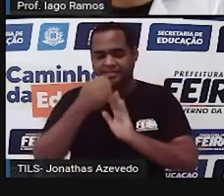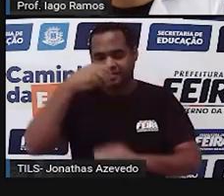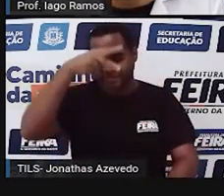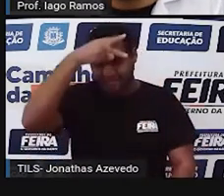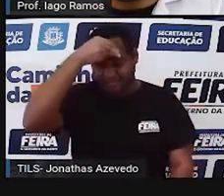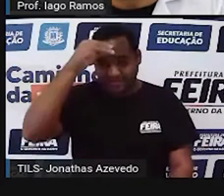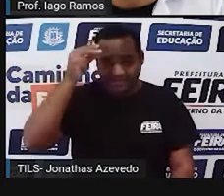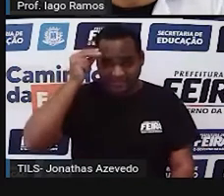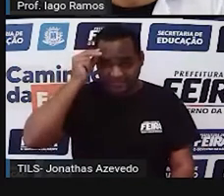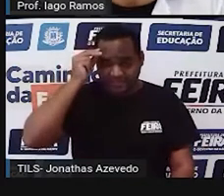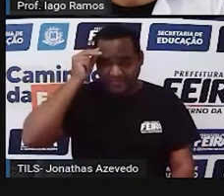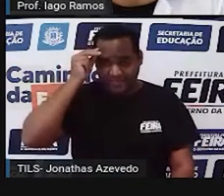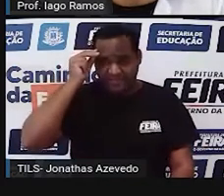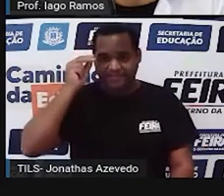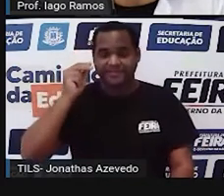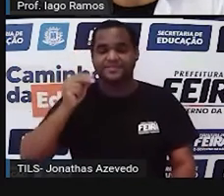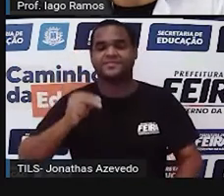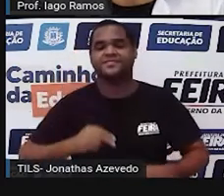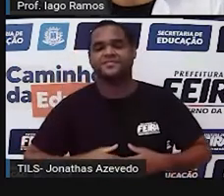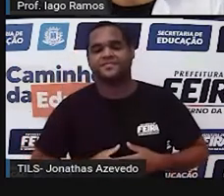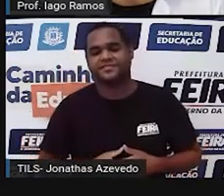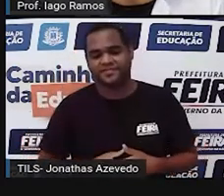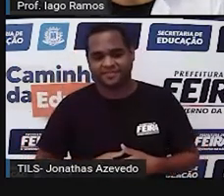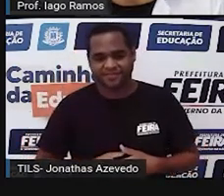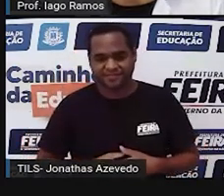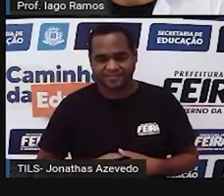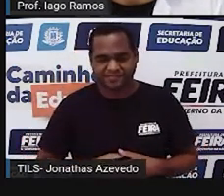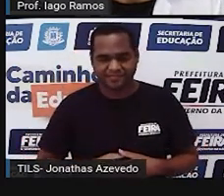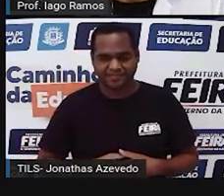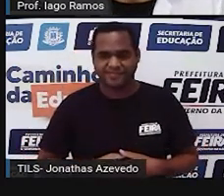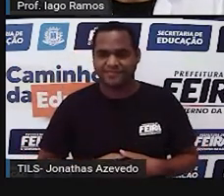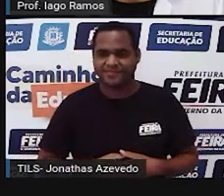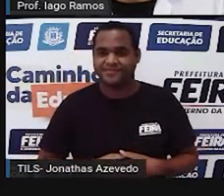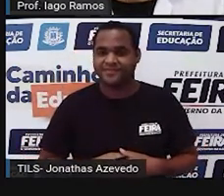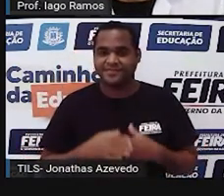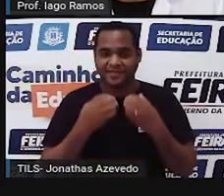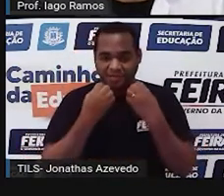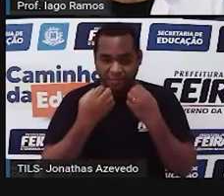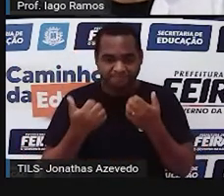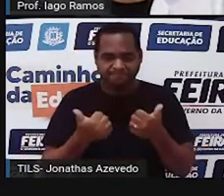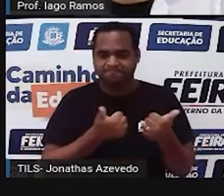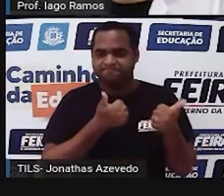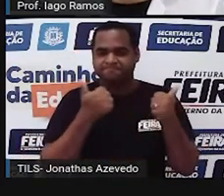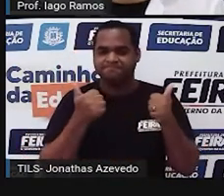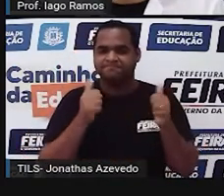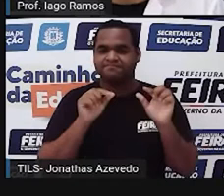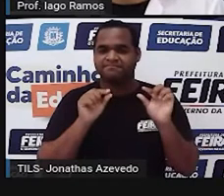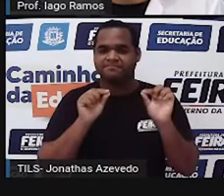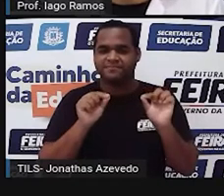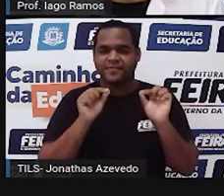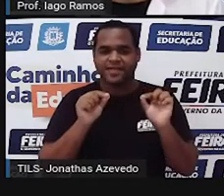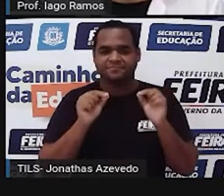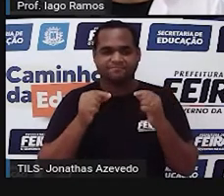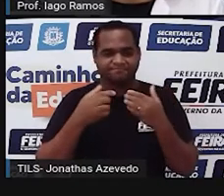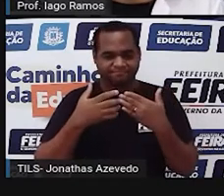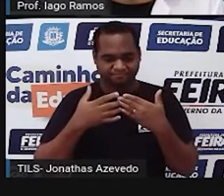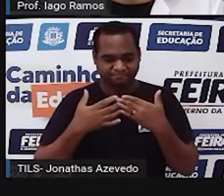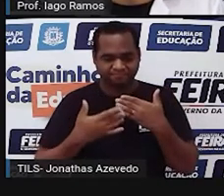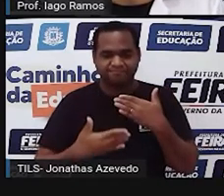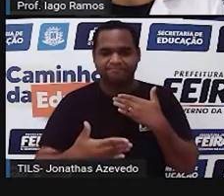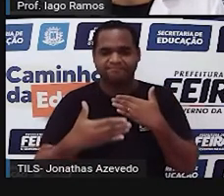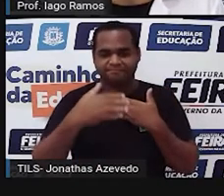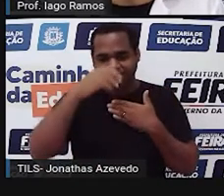Municipal de Feira de Santana bom e o que é que nós e para